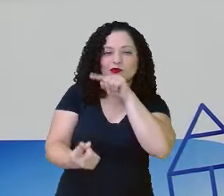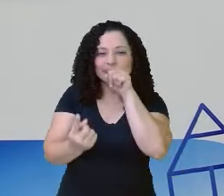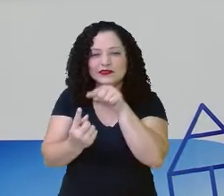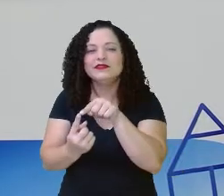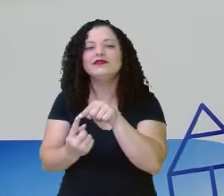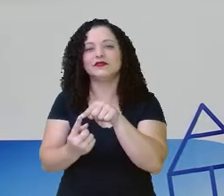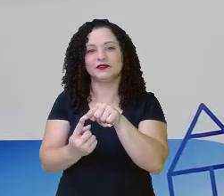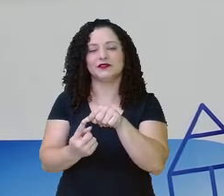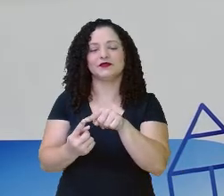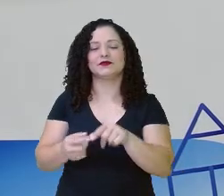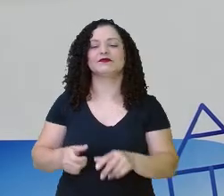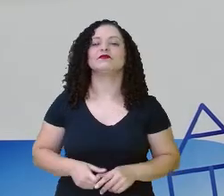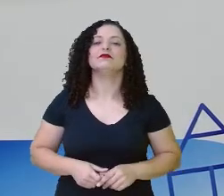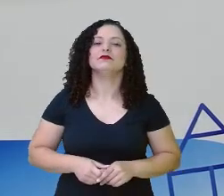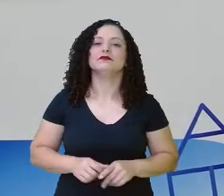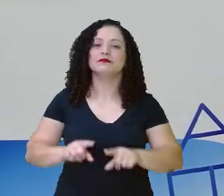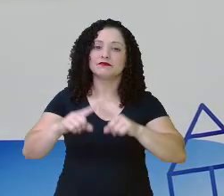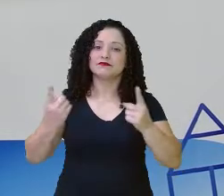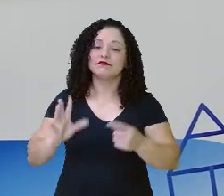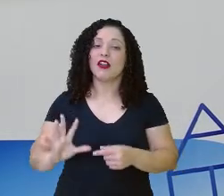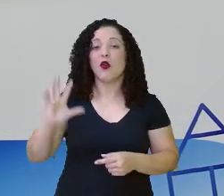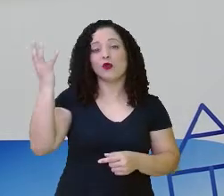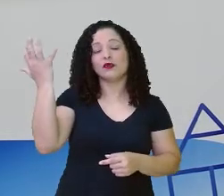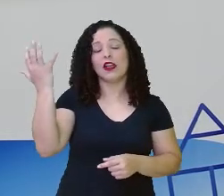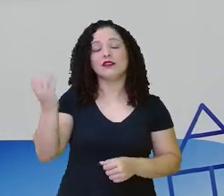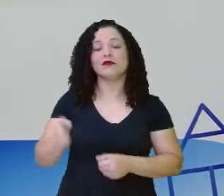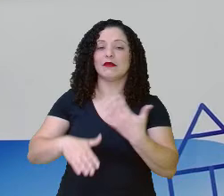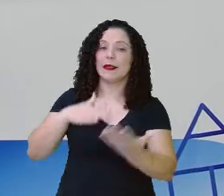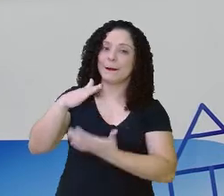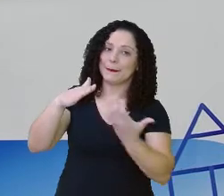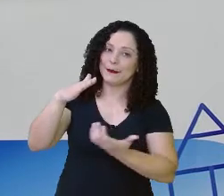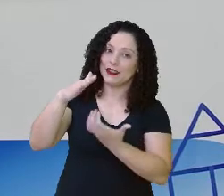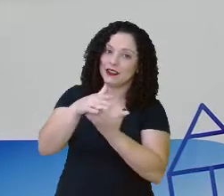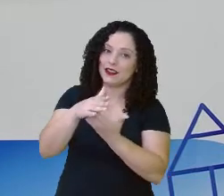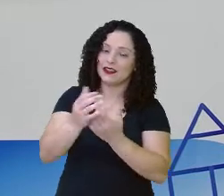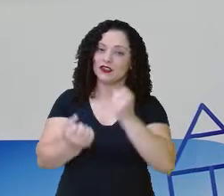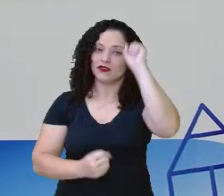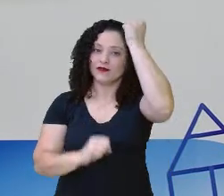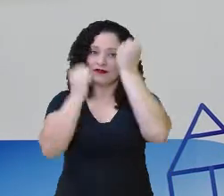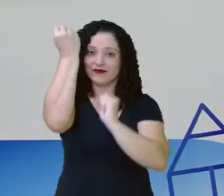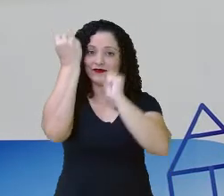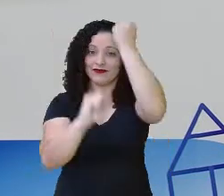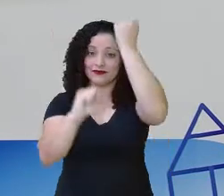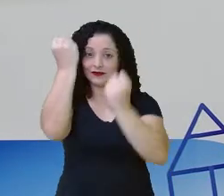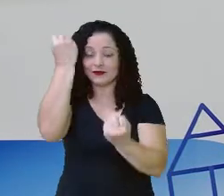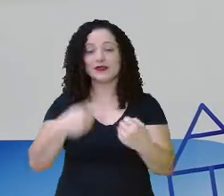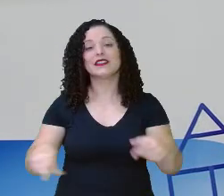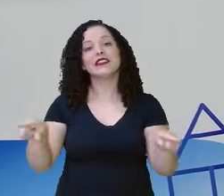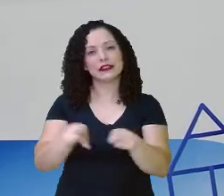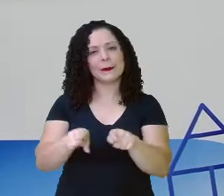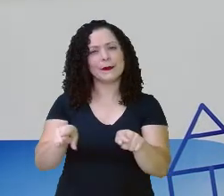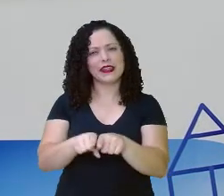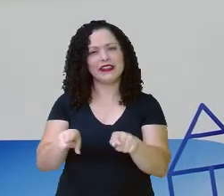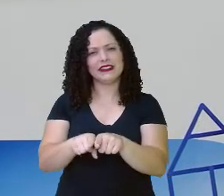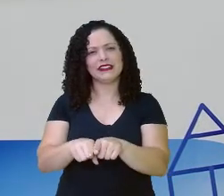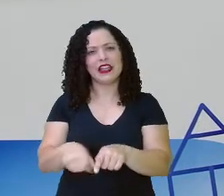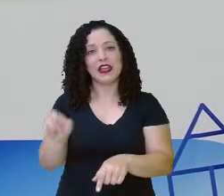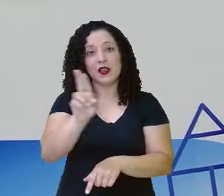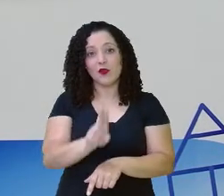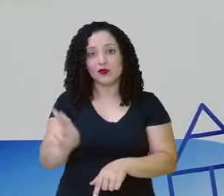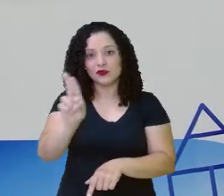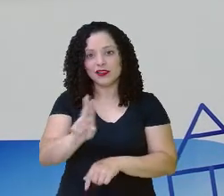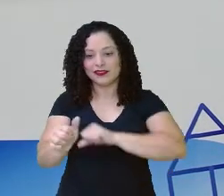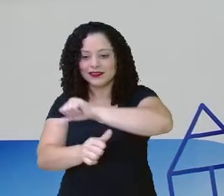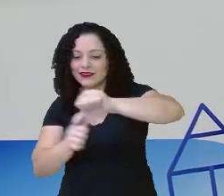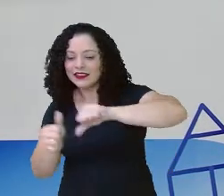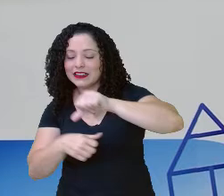palitos. Mas acontece também nas empresas, indústrias, reciclarem materiais como a própria garrafa PET. A garrafa